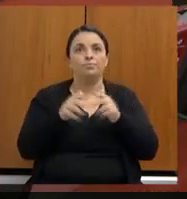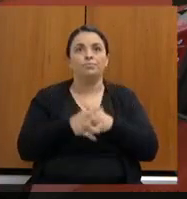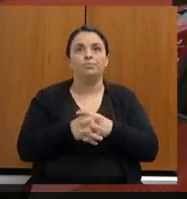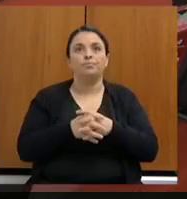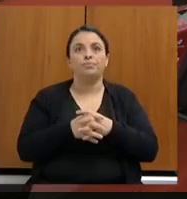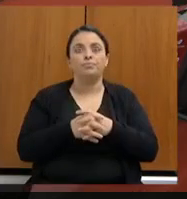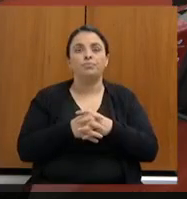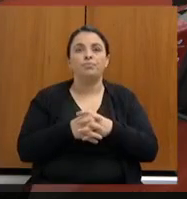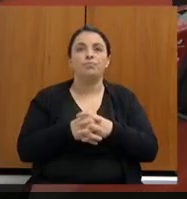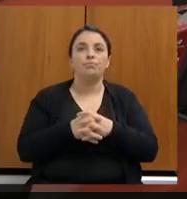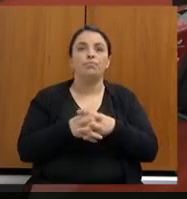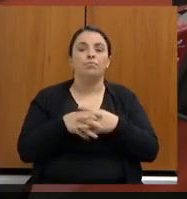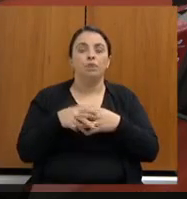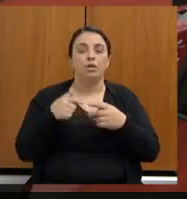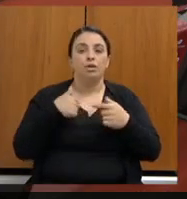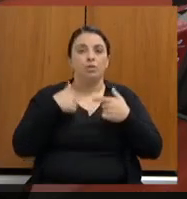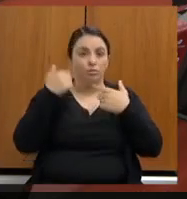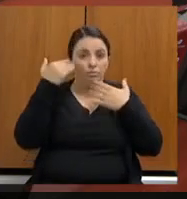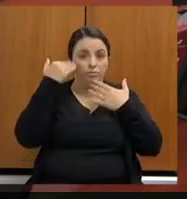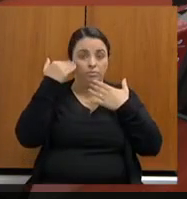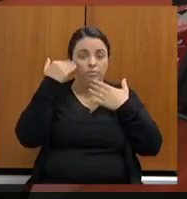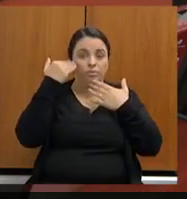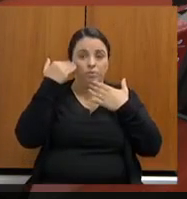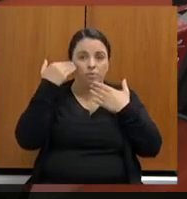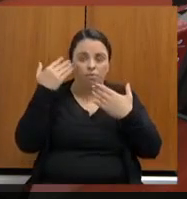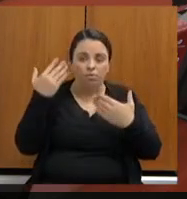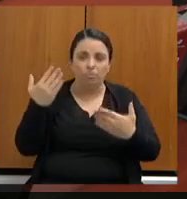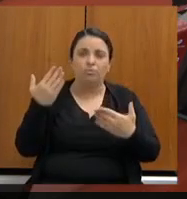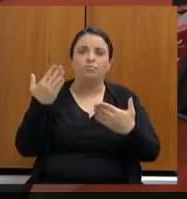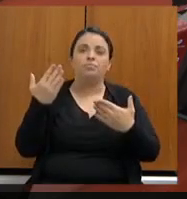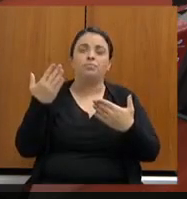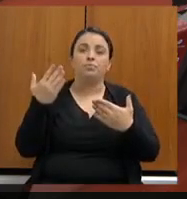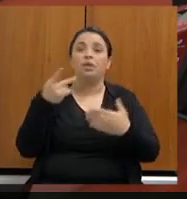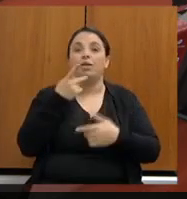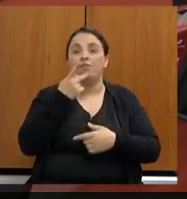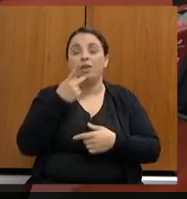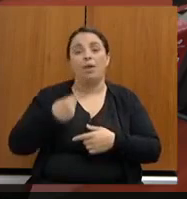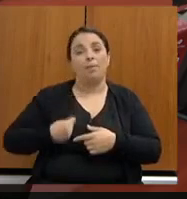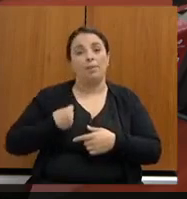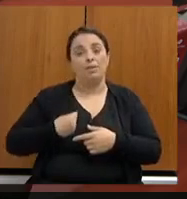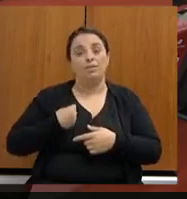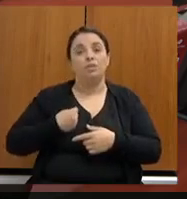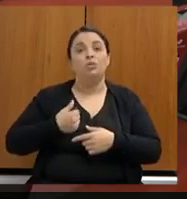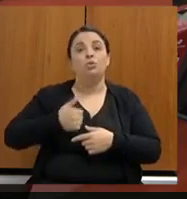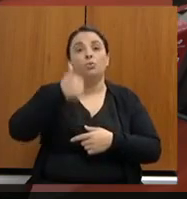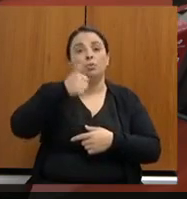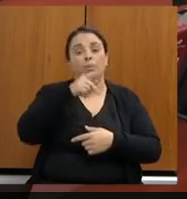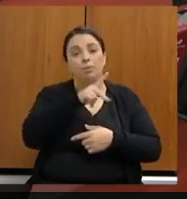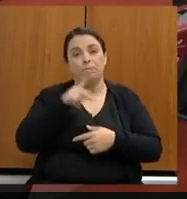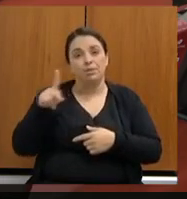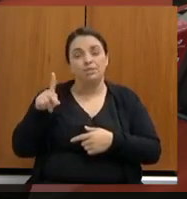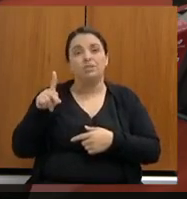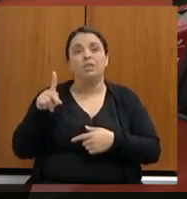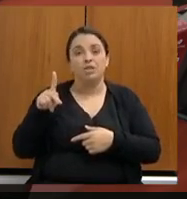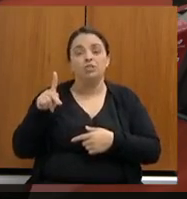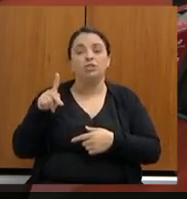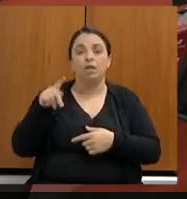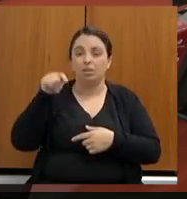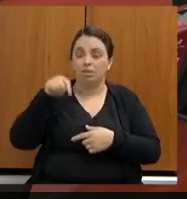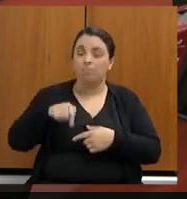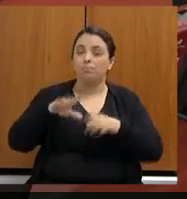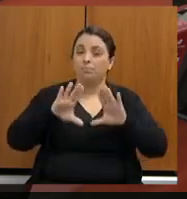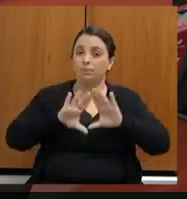eu queria agradecer e a gente está a presença do ilustre 1º vice-presidente desta casa Deputado Antonio Carlos